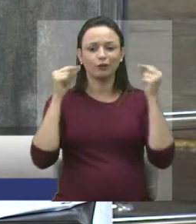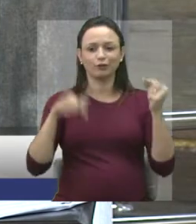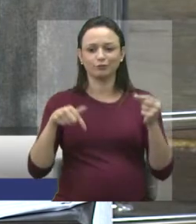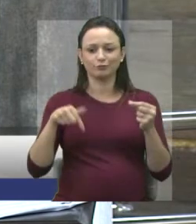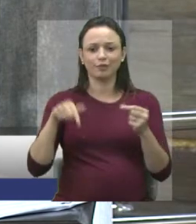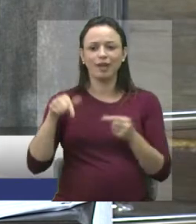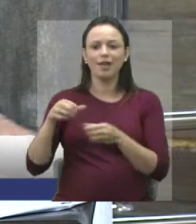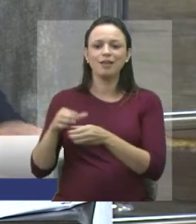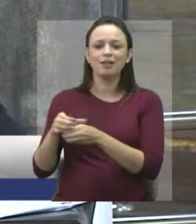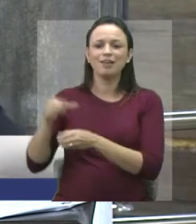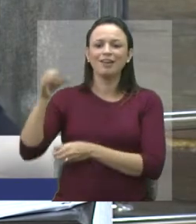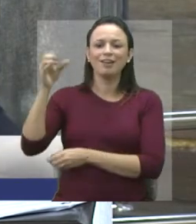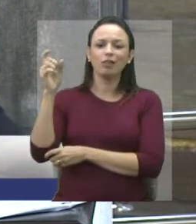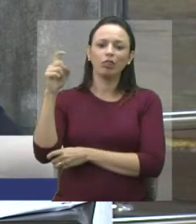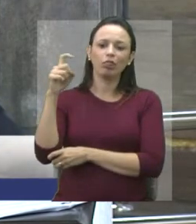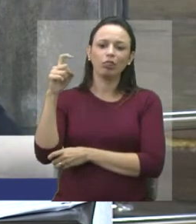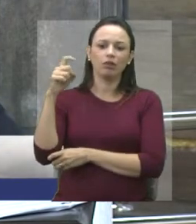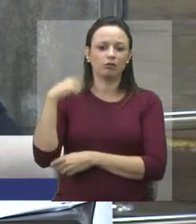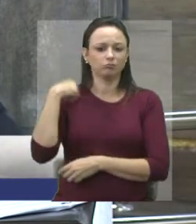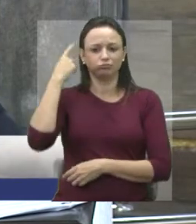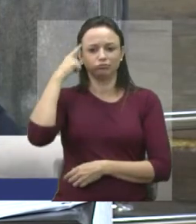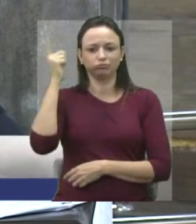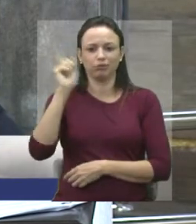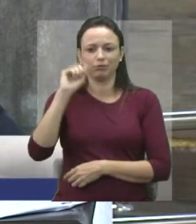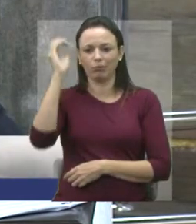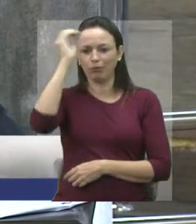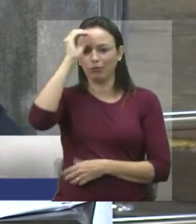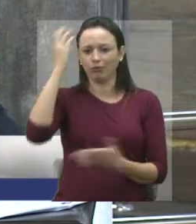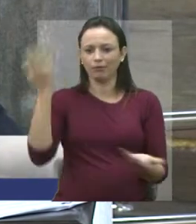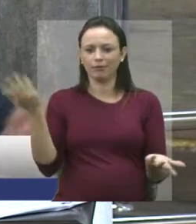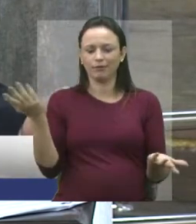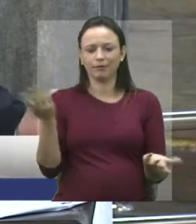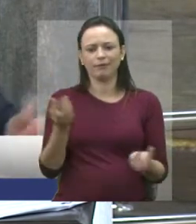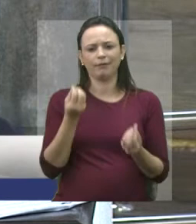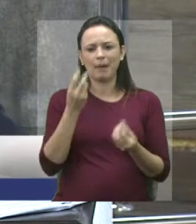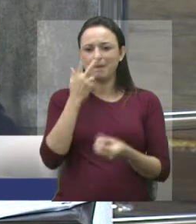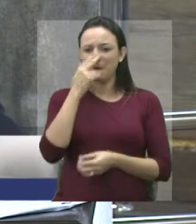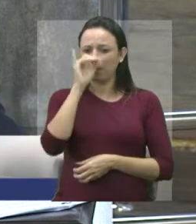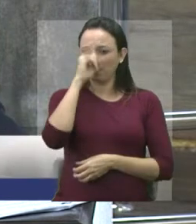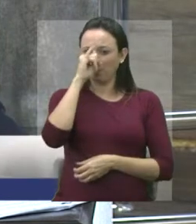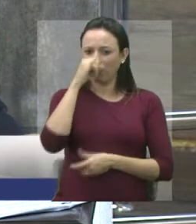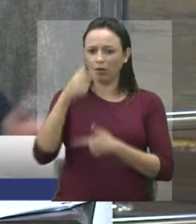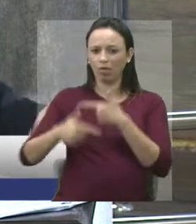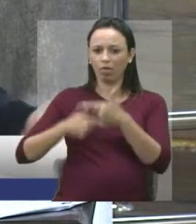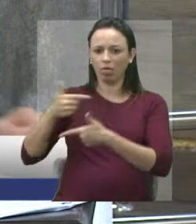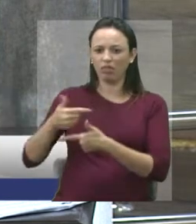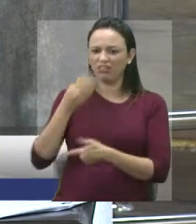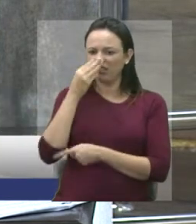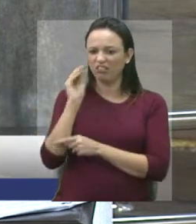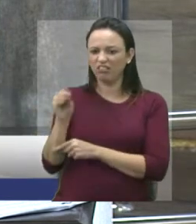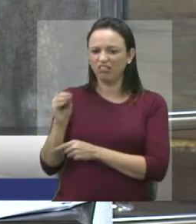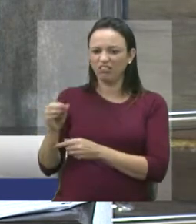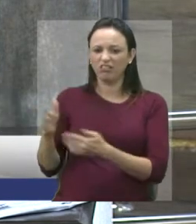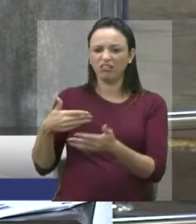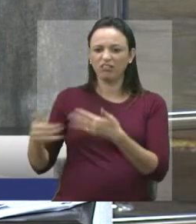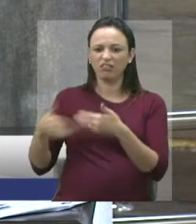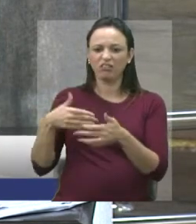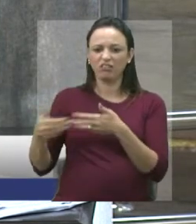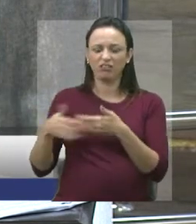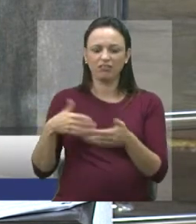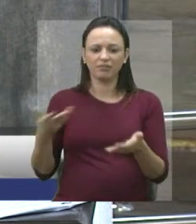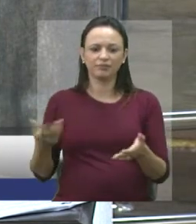eu... Essa eu não sabia mesmo. Você acha que é para fazer um serviço porco desse? Ah, não é possível um negócio